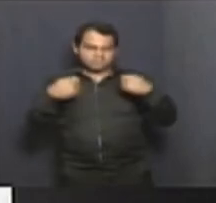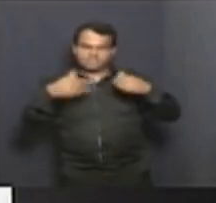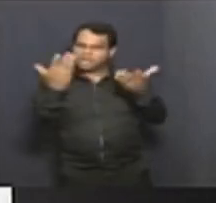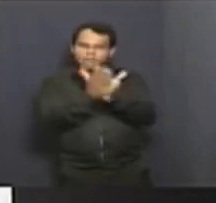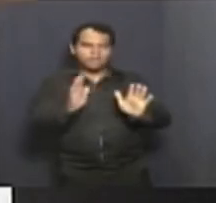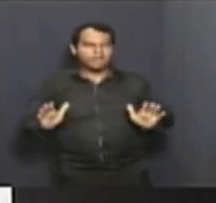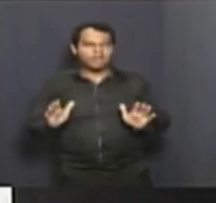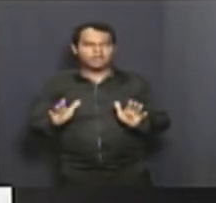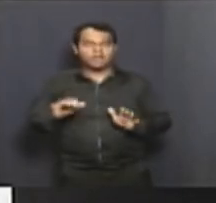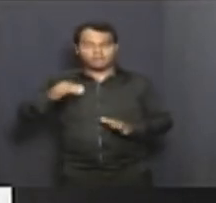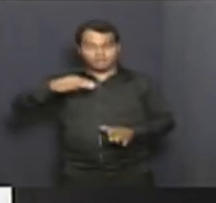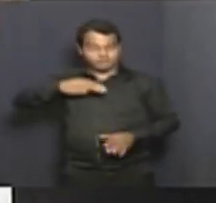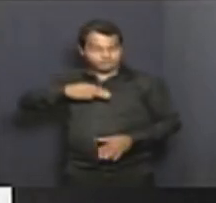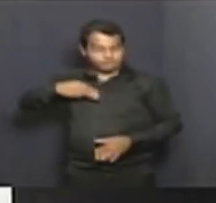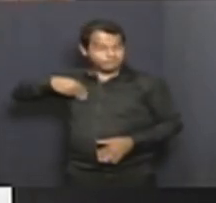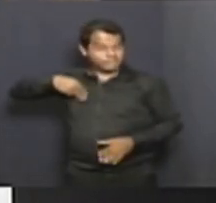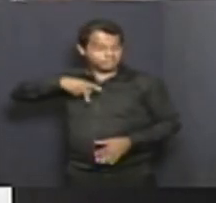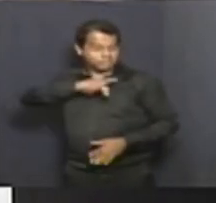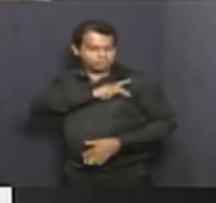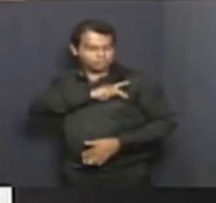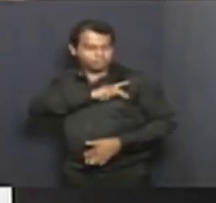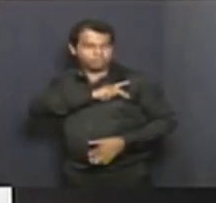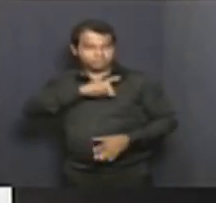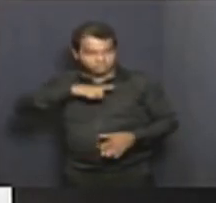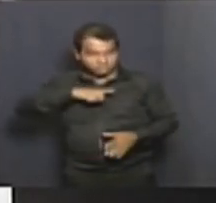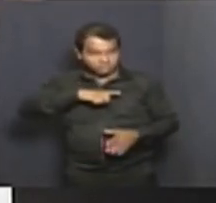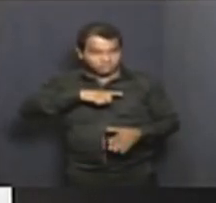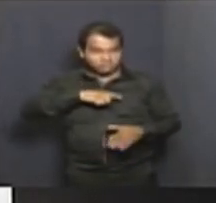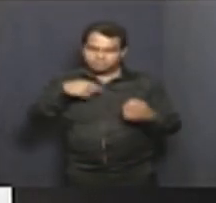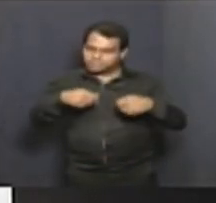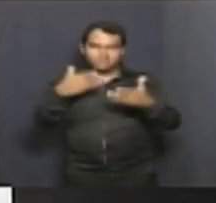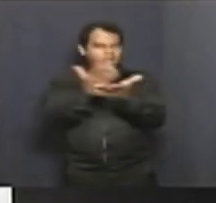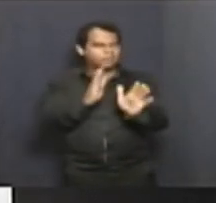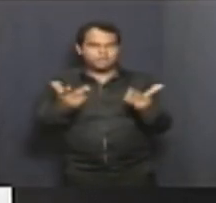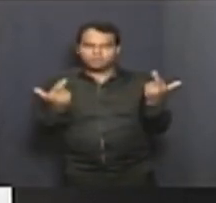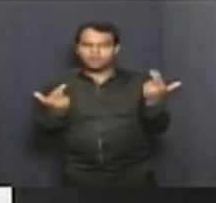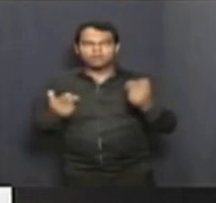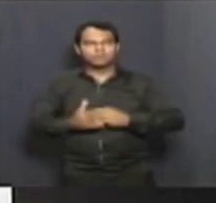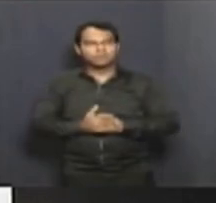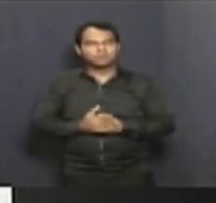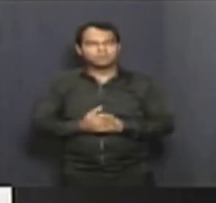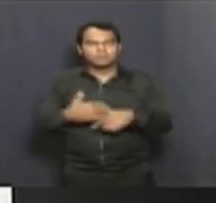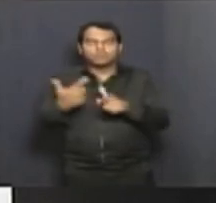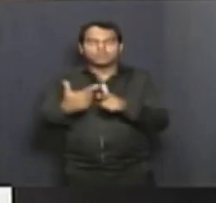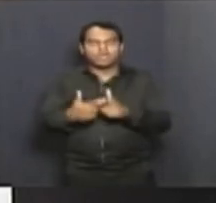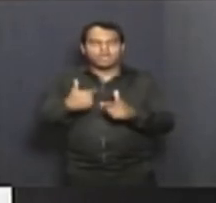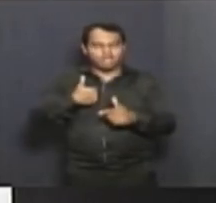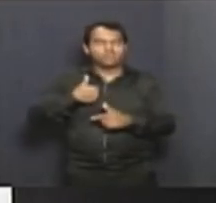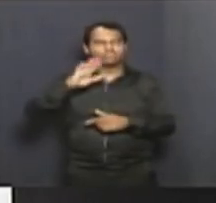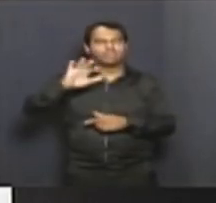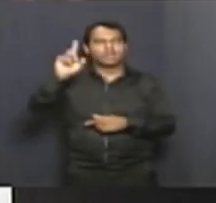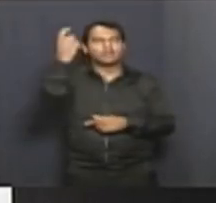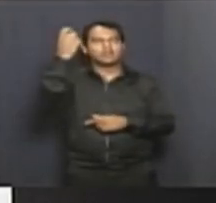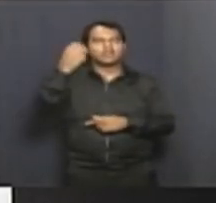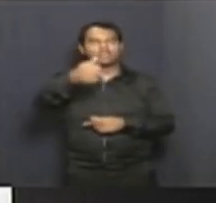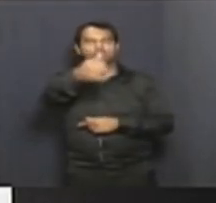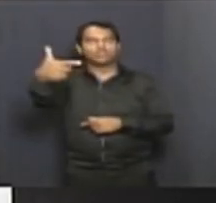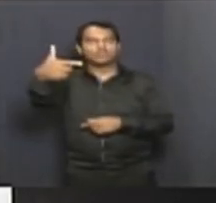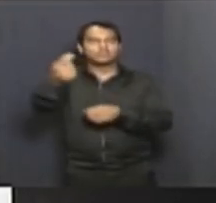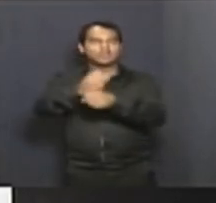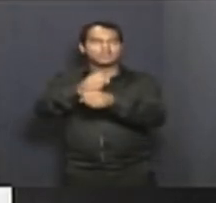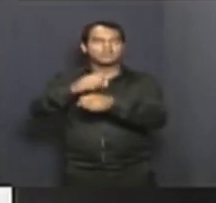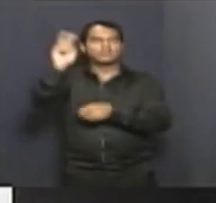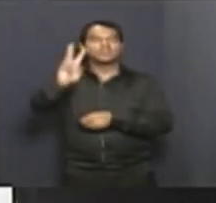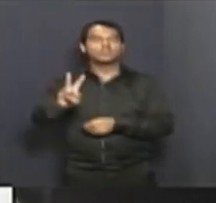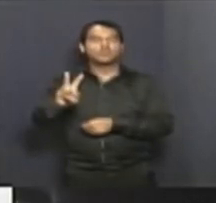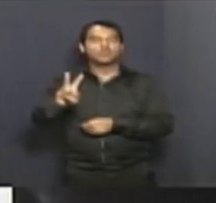esse o ministério público recebe também tem que acabar por hora porque é que eu fui vereador 12 anos sabe qual é o nosso plano de